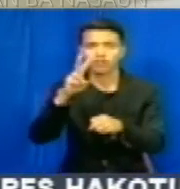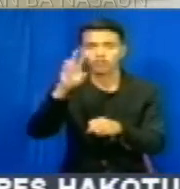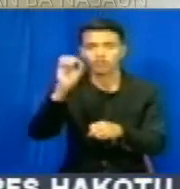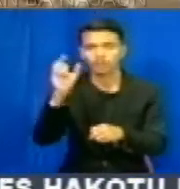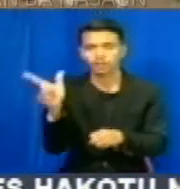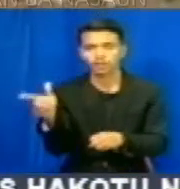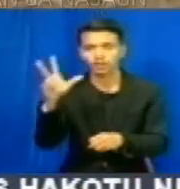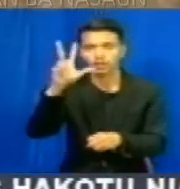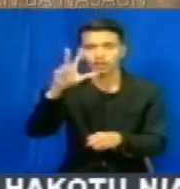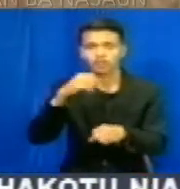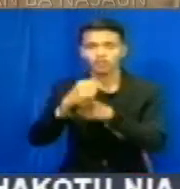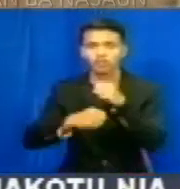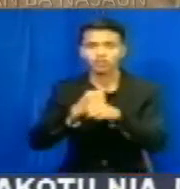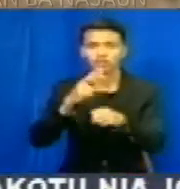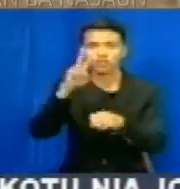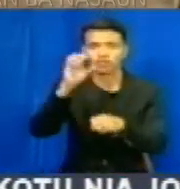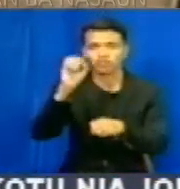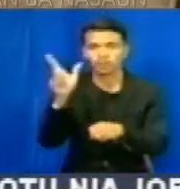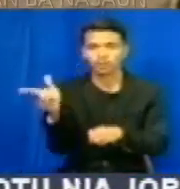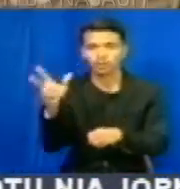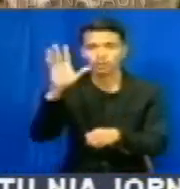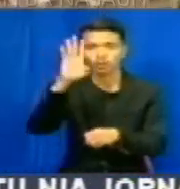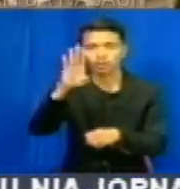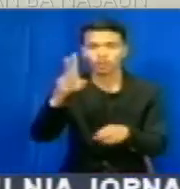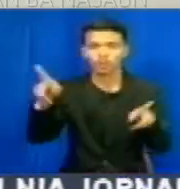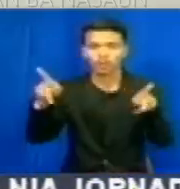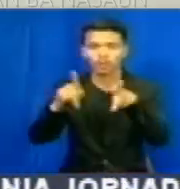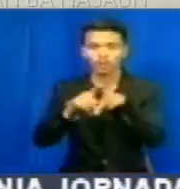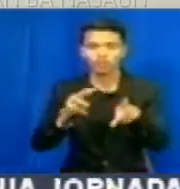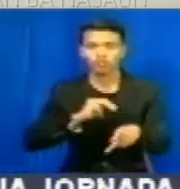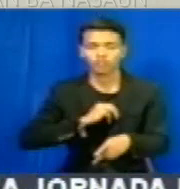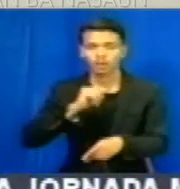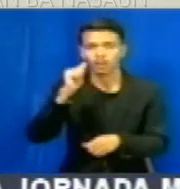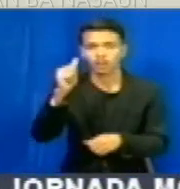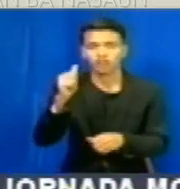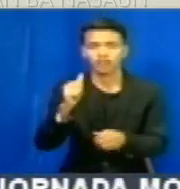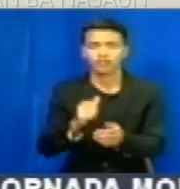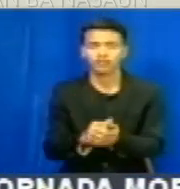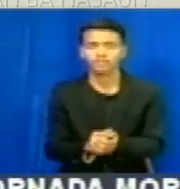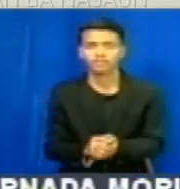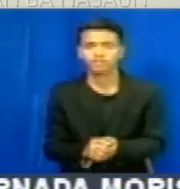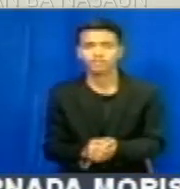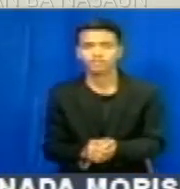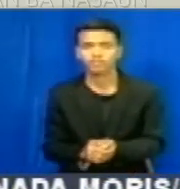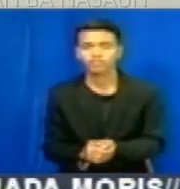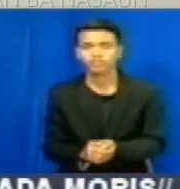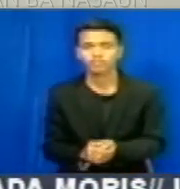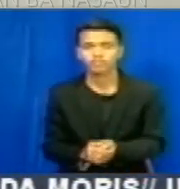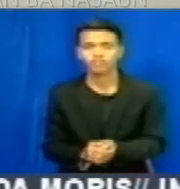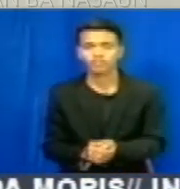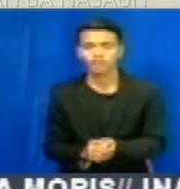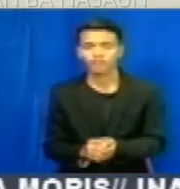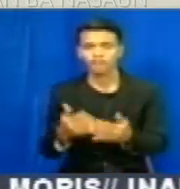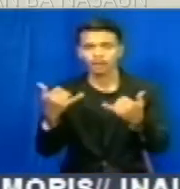Tolu no rihun rua Ronaldo Racing Hat ba postu administrativo Maliana. Nia WTP water treatment plan